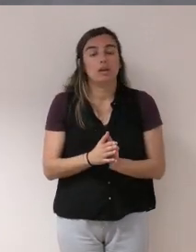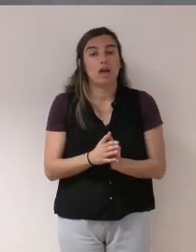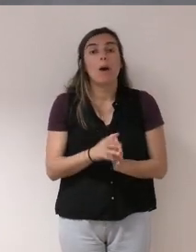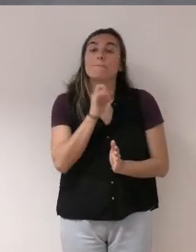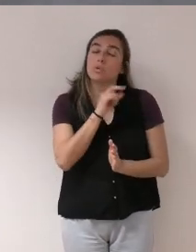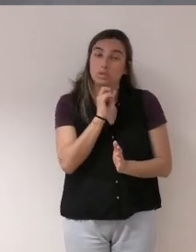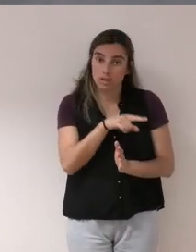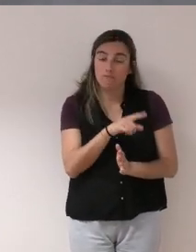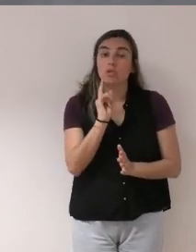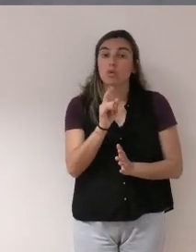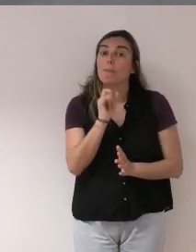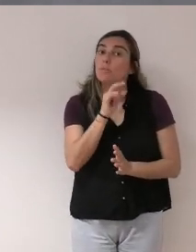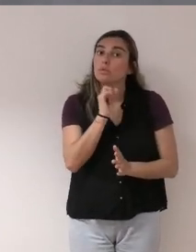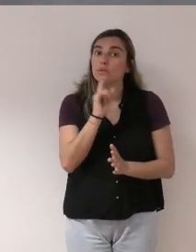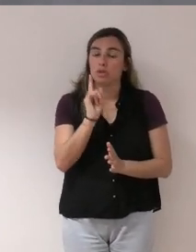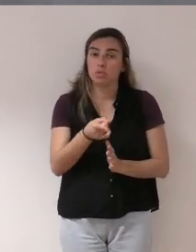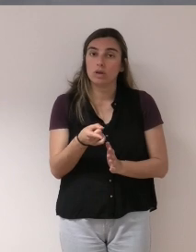a possibilidade de que nós